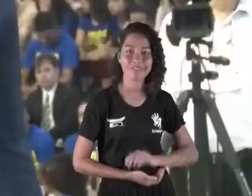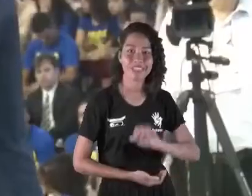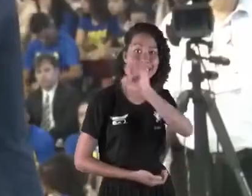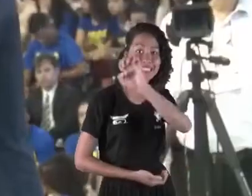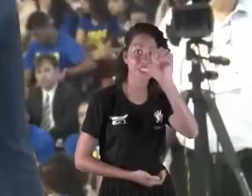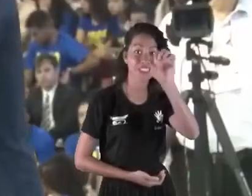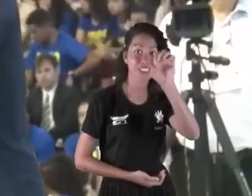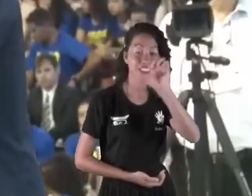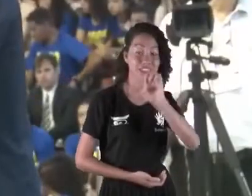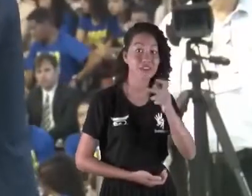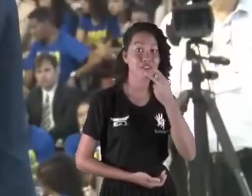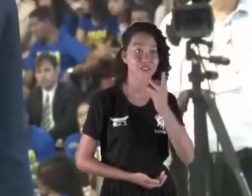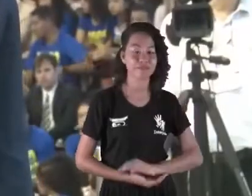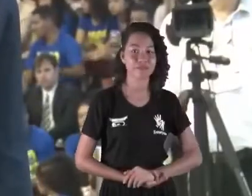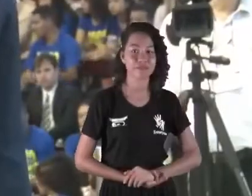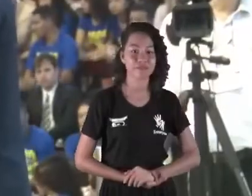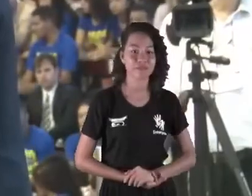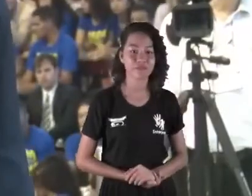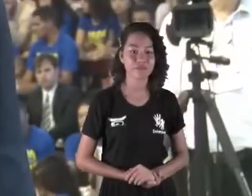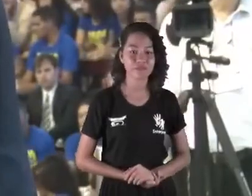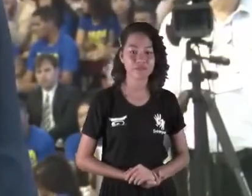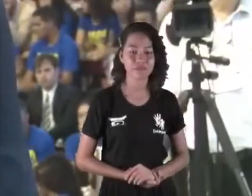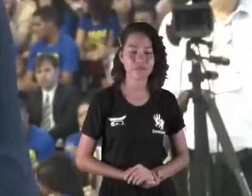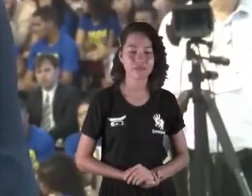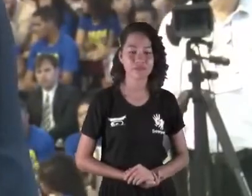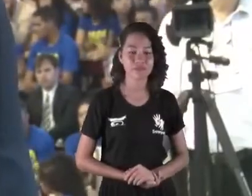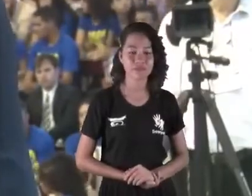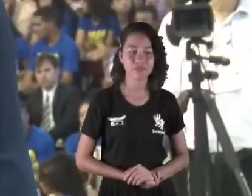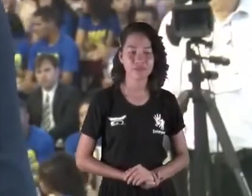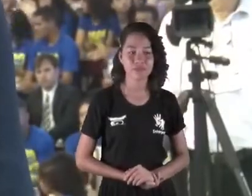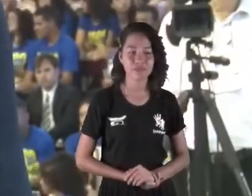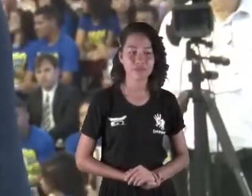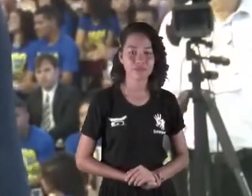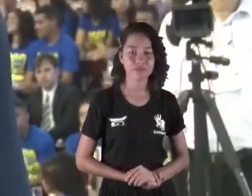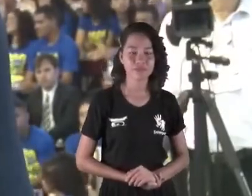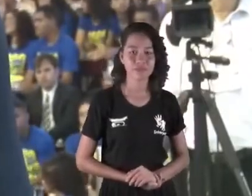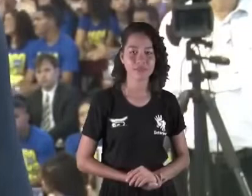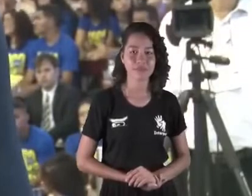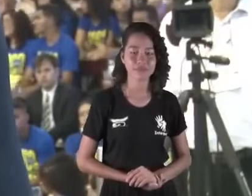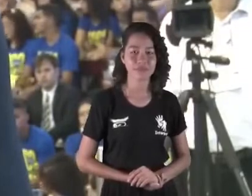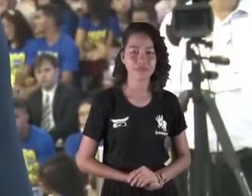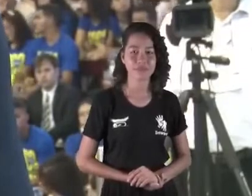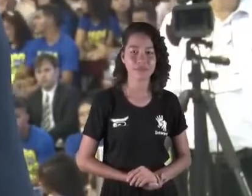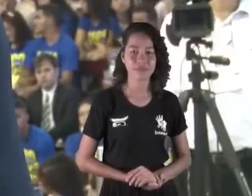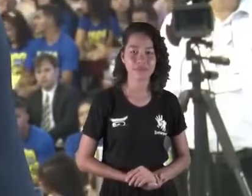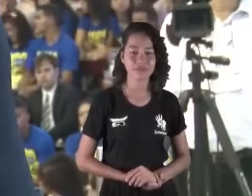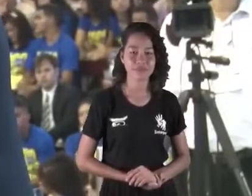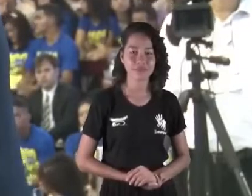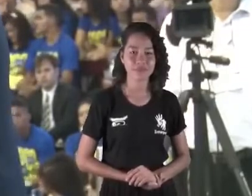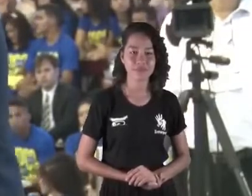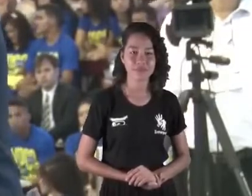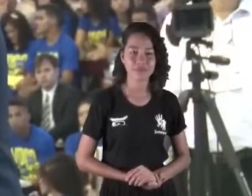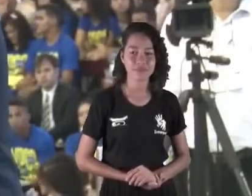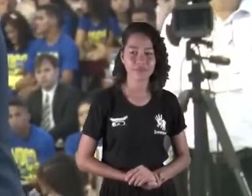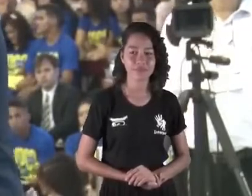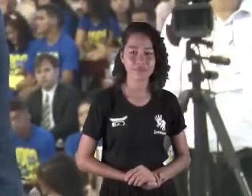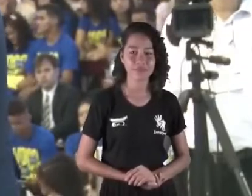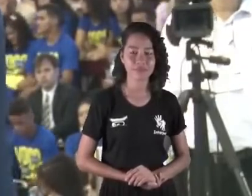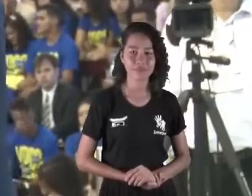aconteceu no 30º ano, no 5º dia do